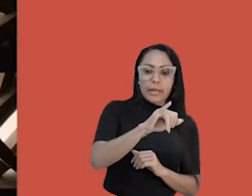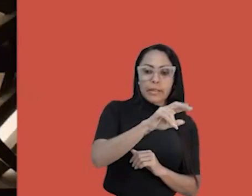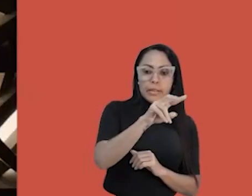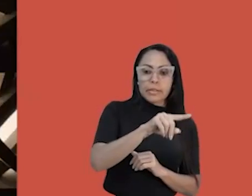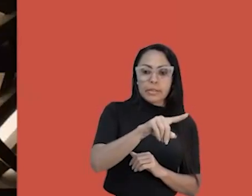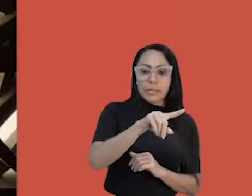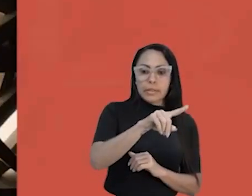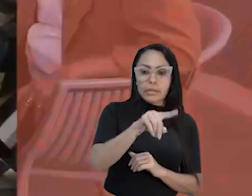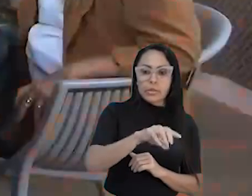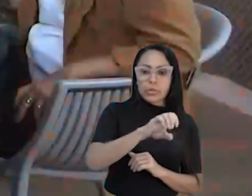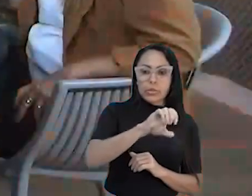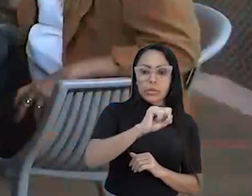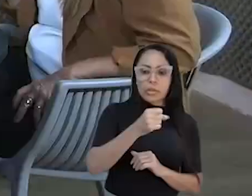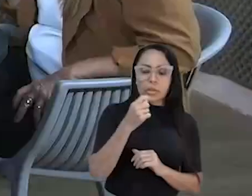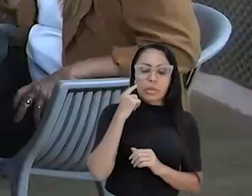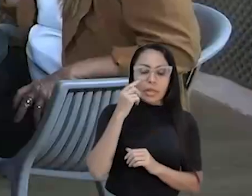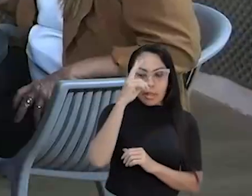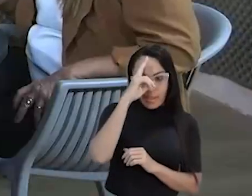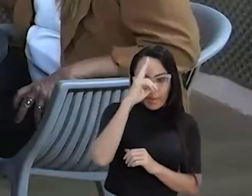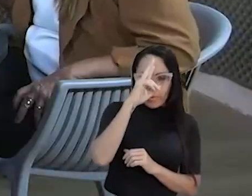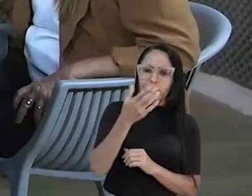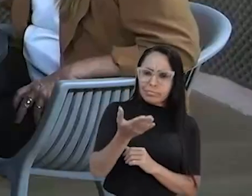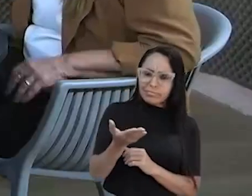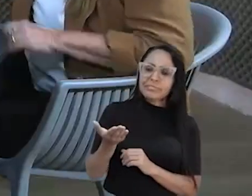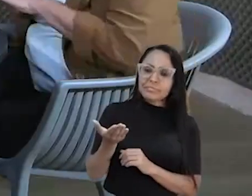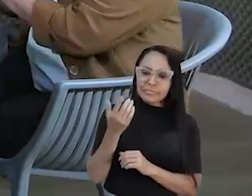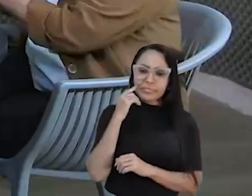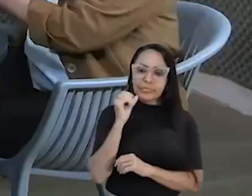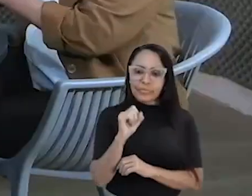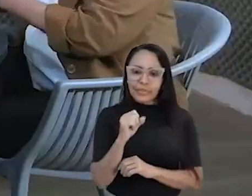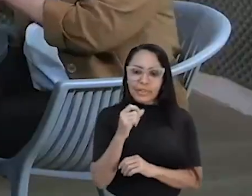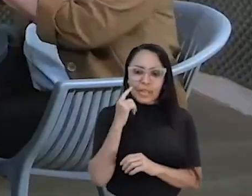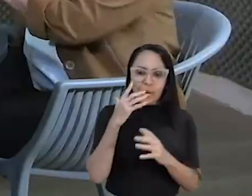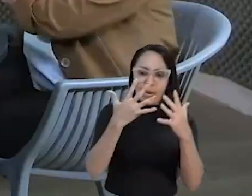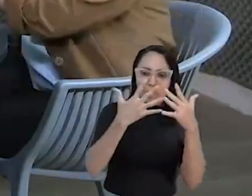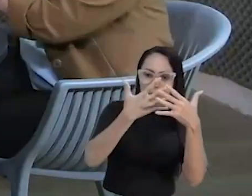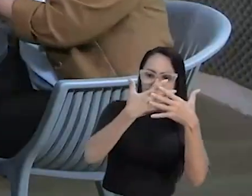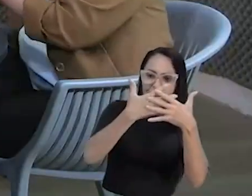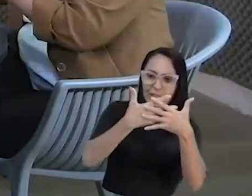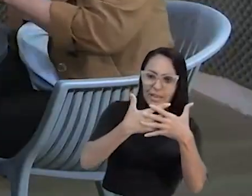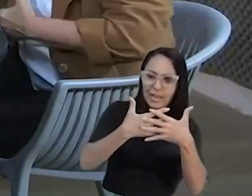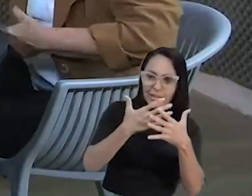nem lembro. E quando eu cheguei, eu disse, parece um emaranhado, isso